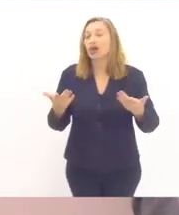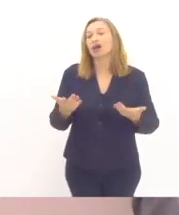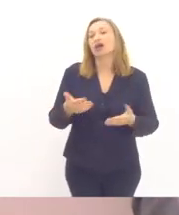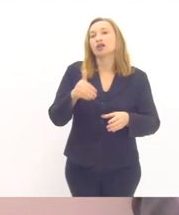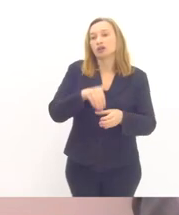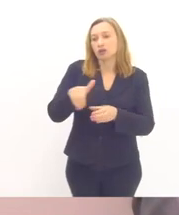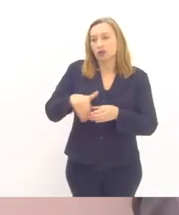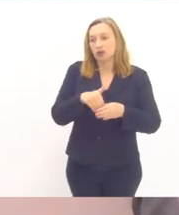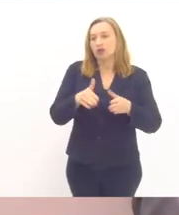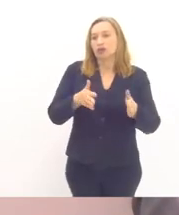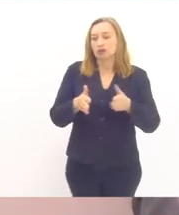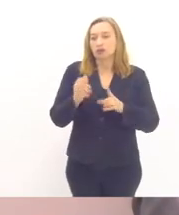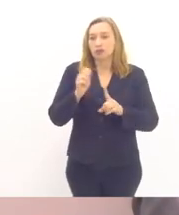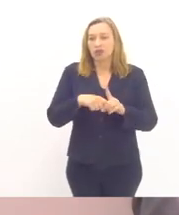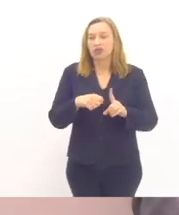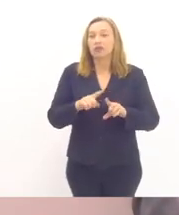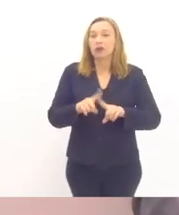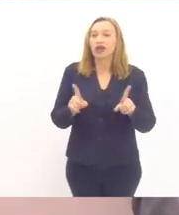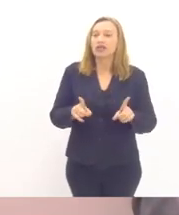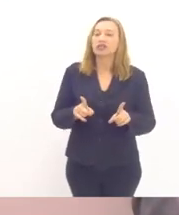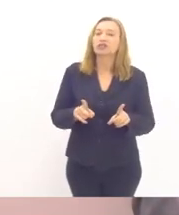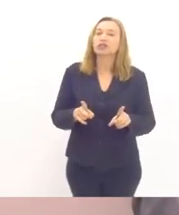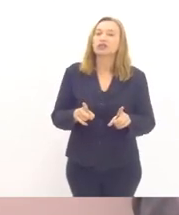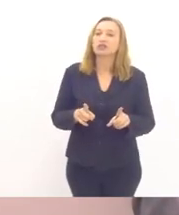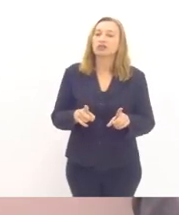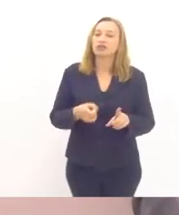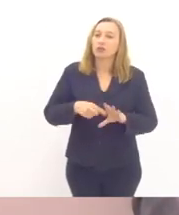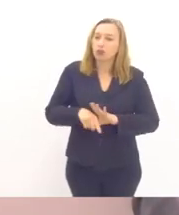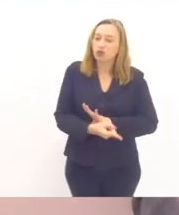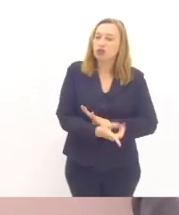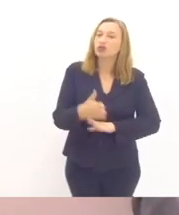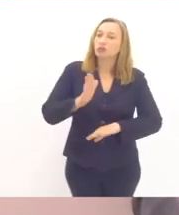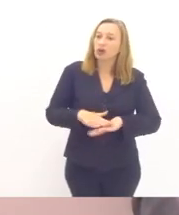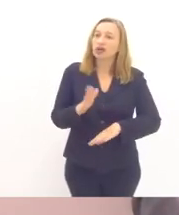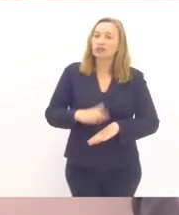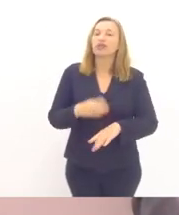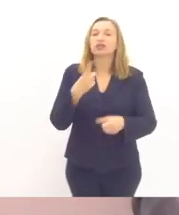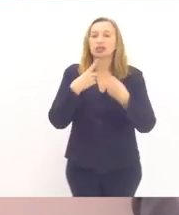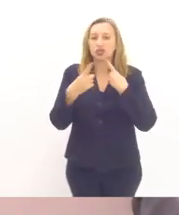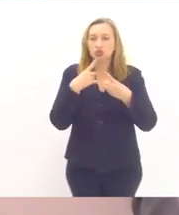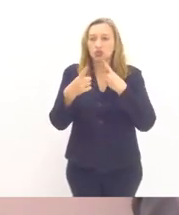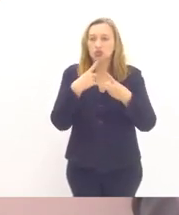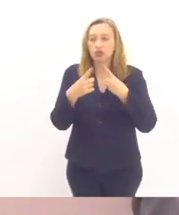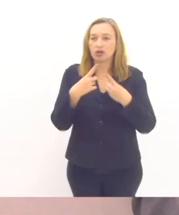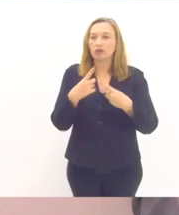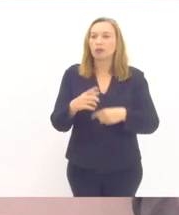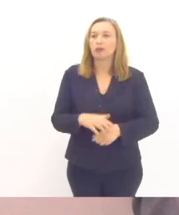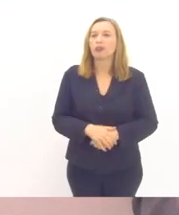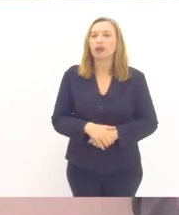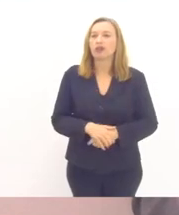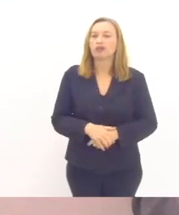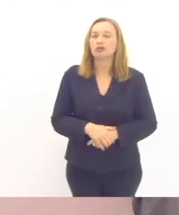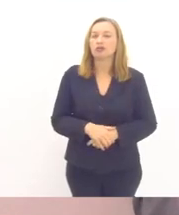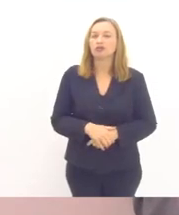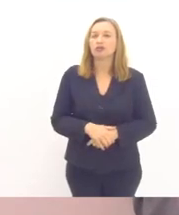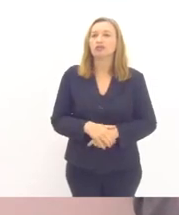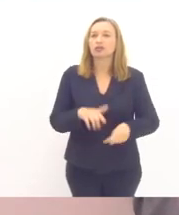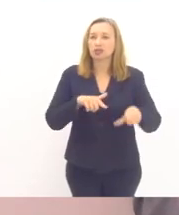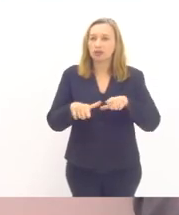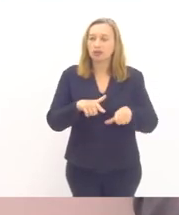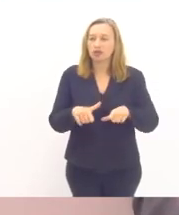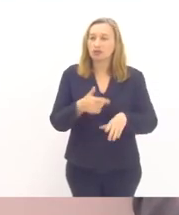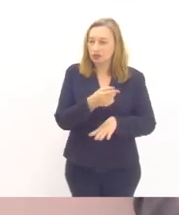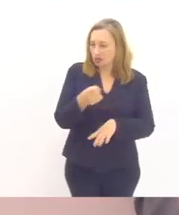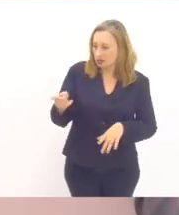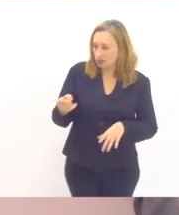nos dificultar um pouco esse debate, mas a gente vai aprofundando essa discussão para, a partir desse trabalho, inclusive, que vocês já fizeram